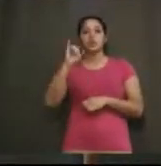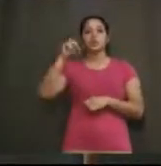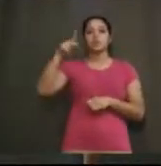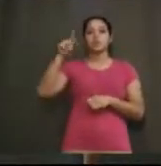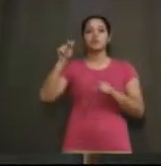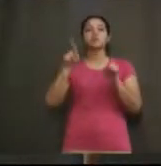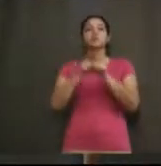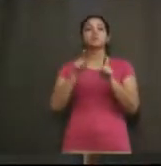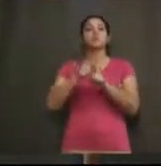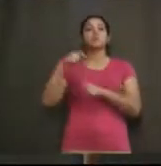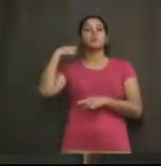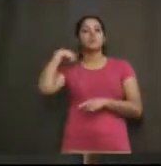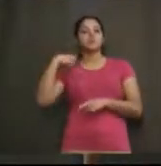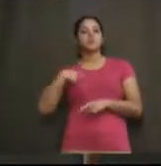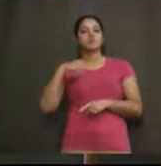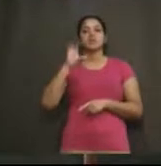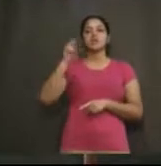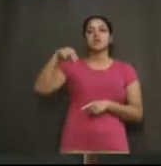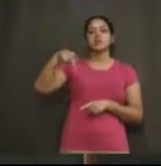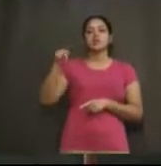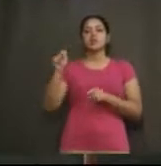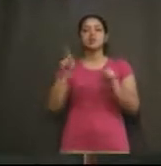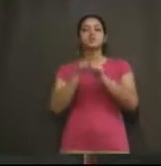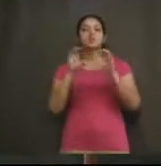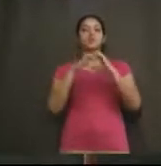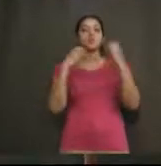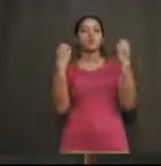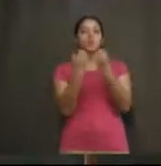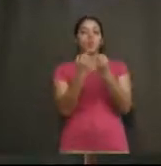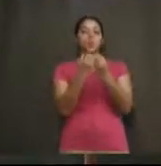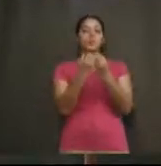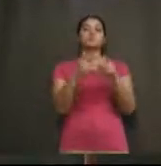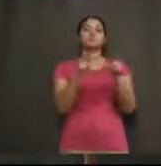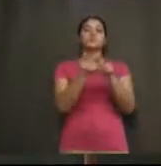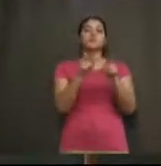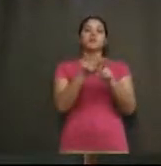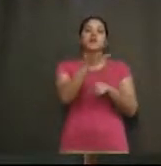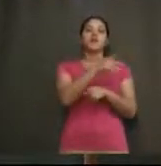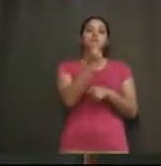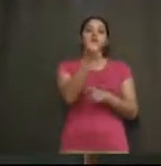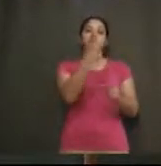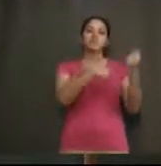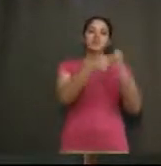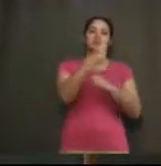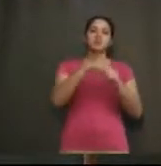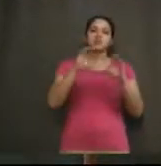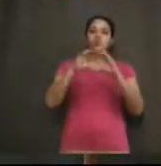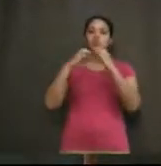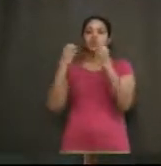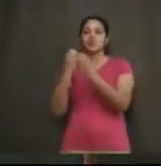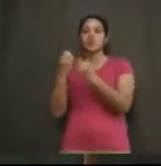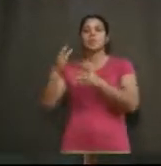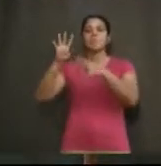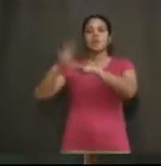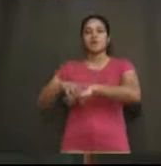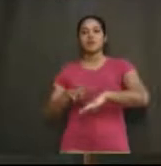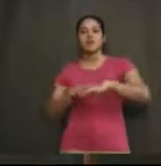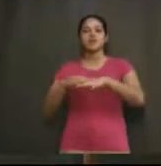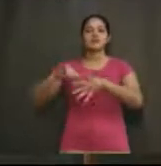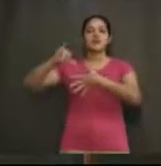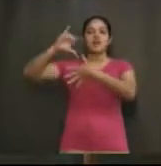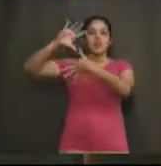CNPq, membro do Comitê Executivo e tesoureiro do Conselho de Matemática das Américas, membro do